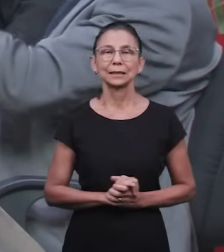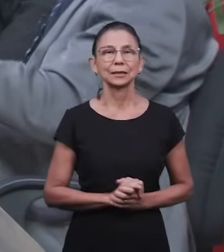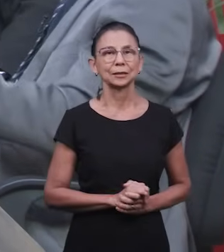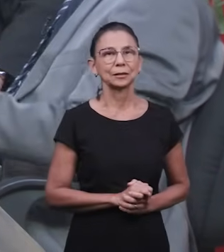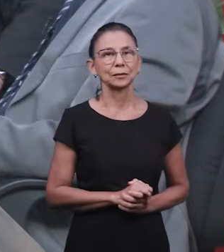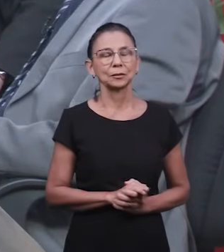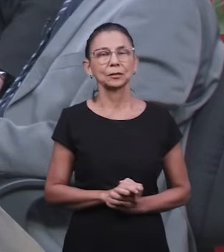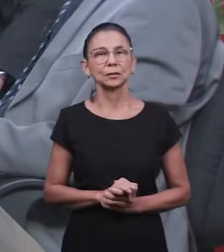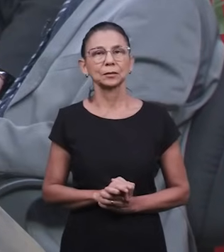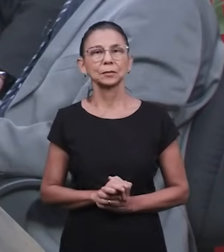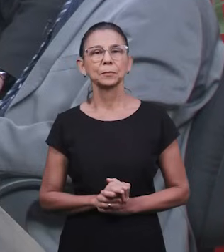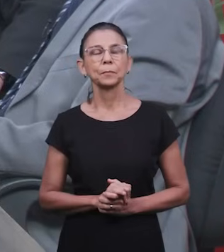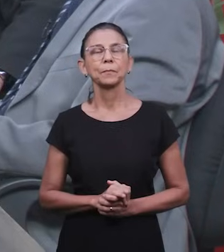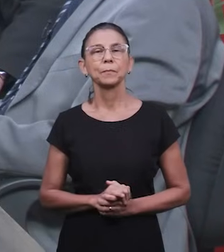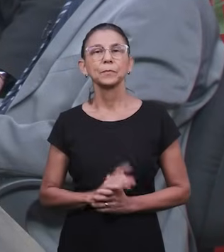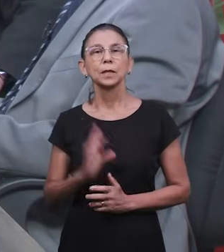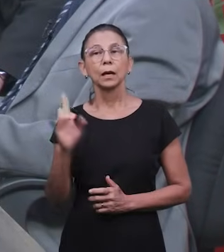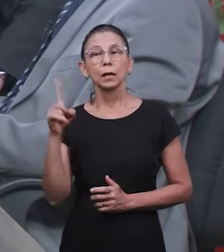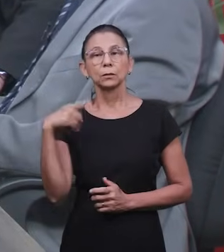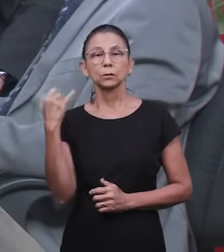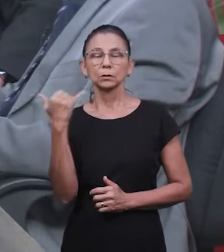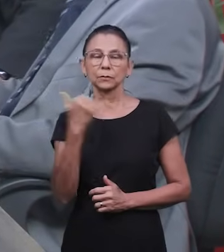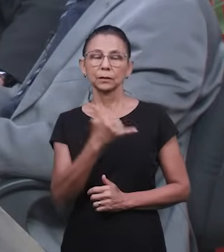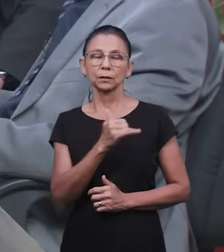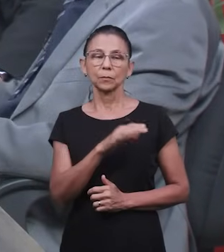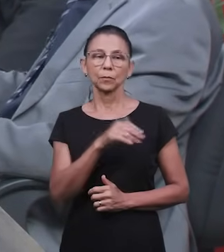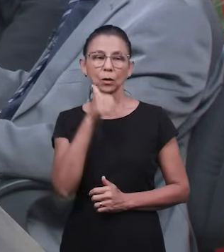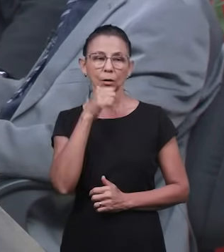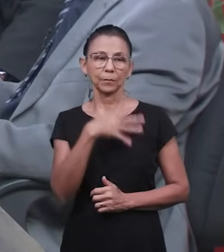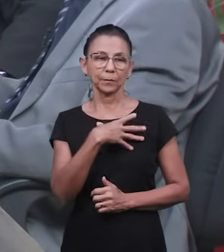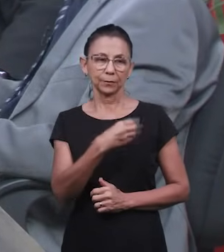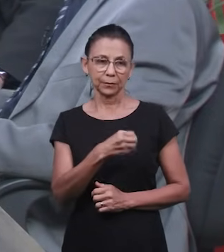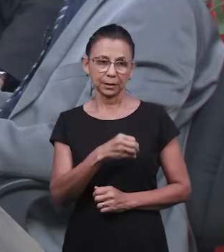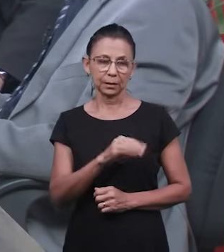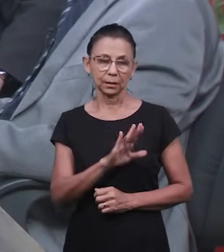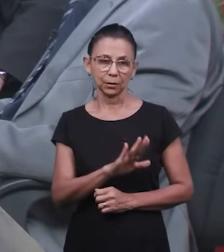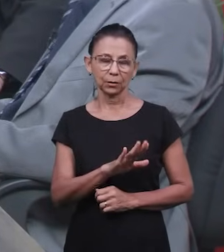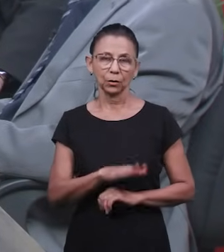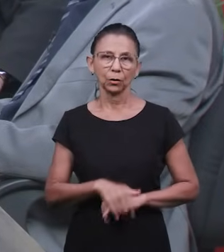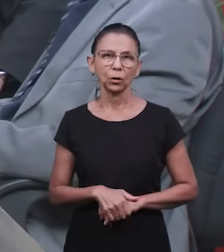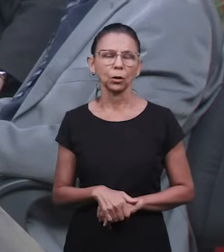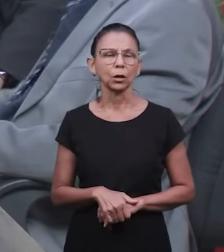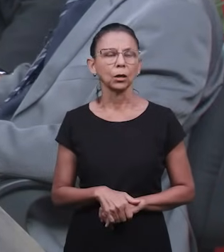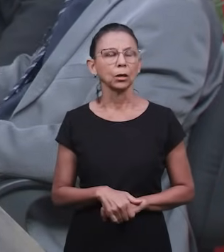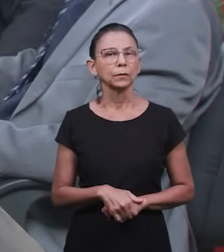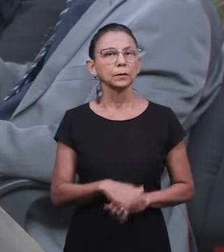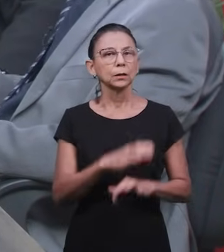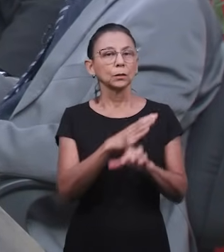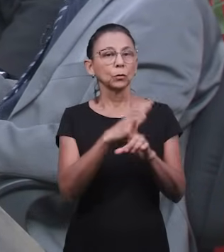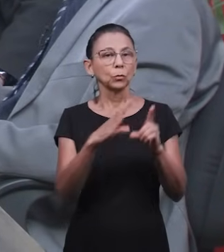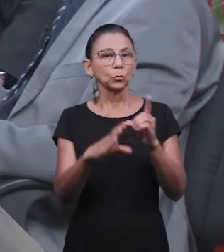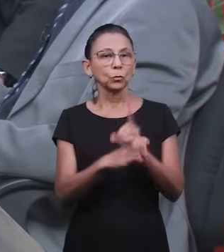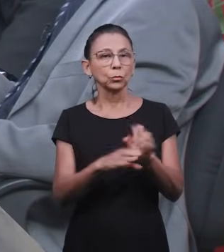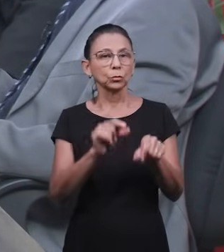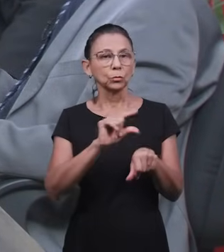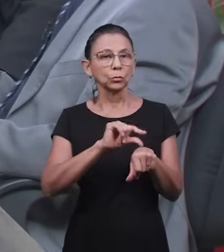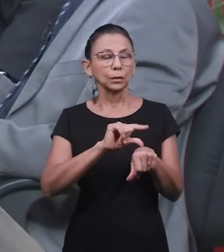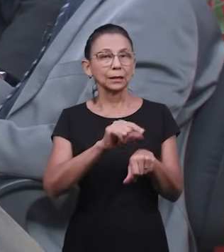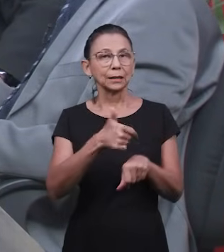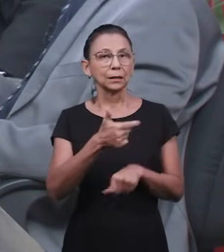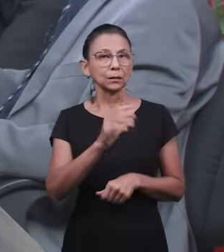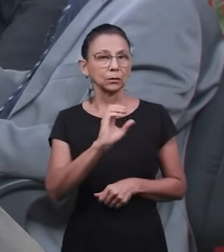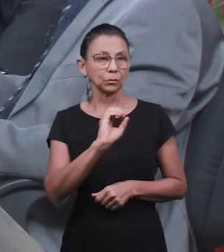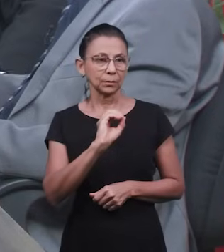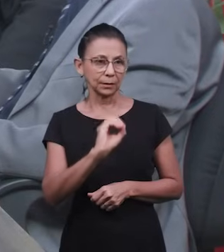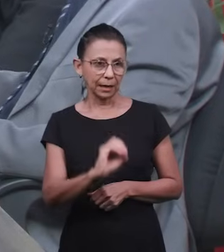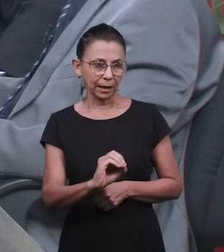o culto das 10 horas. Todo domingo, às 10 horas da manhã, tem um culto doutrinário que vai te